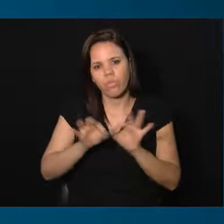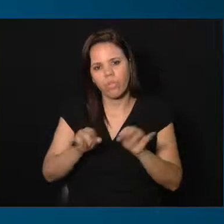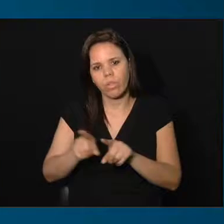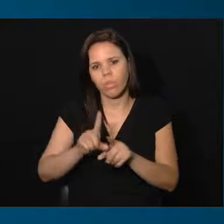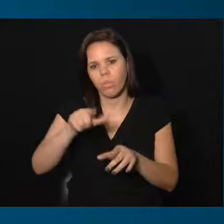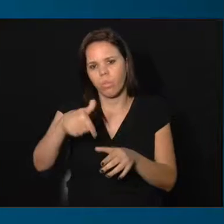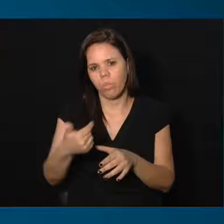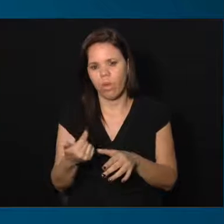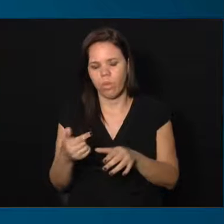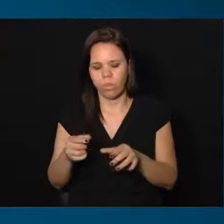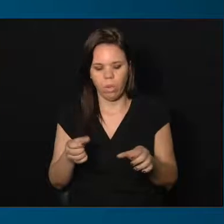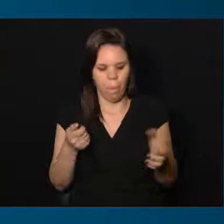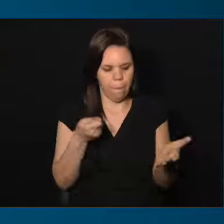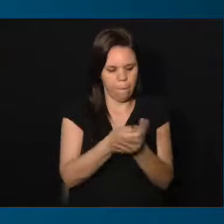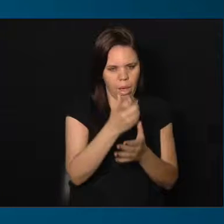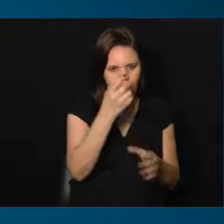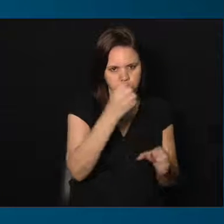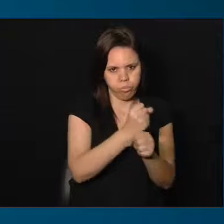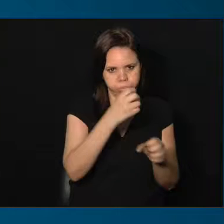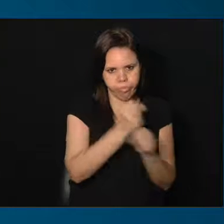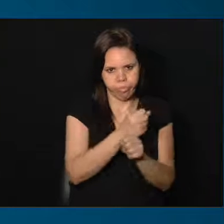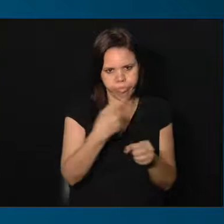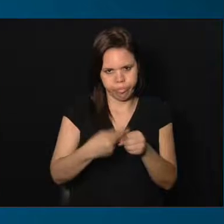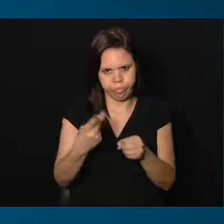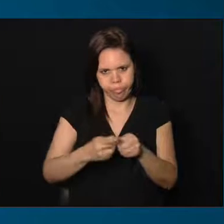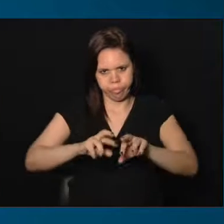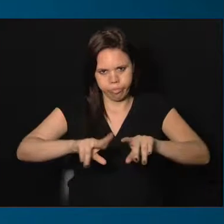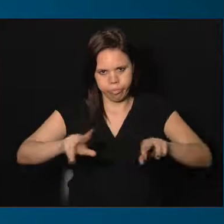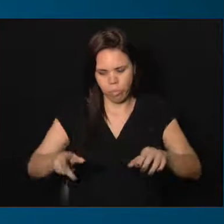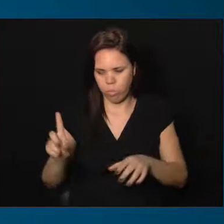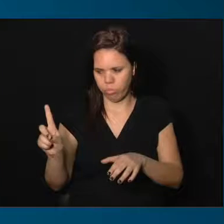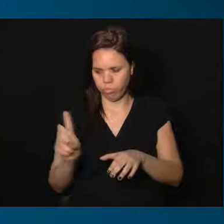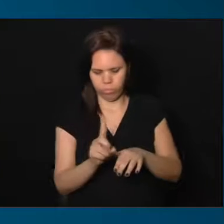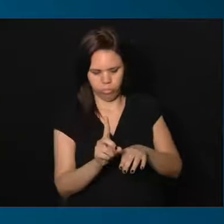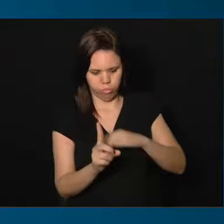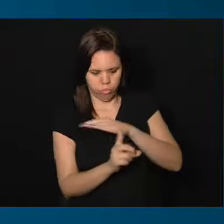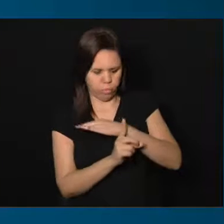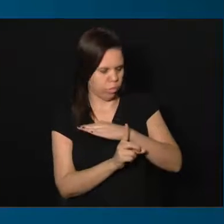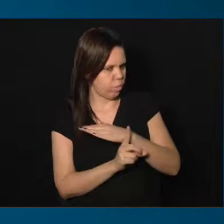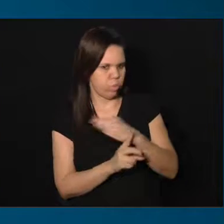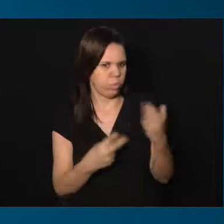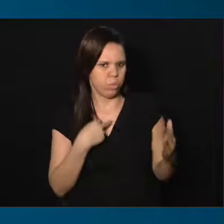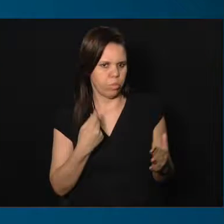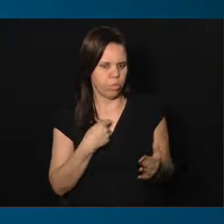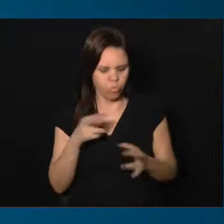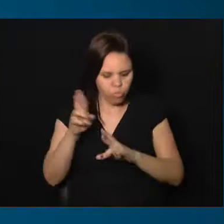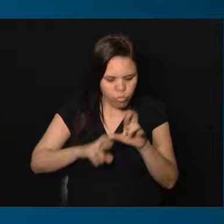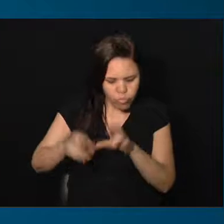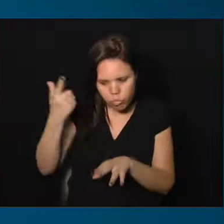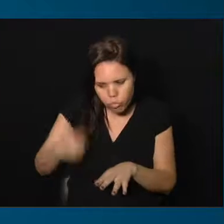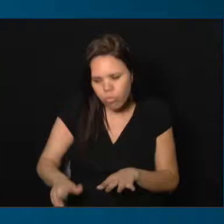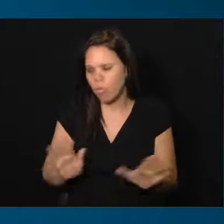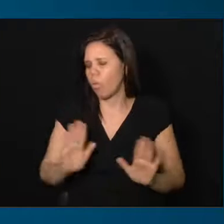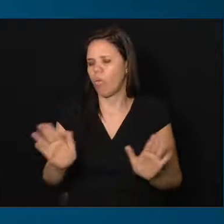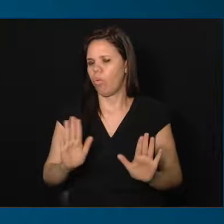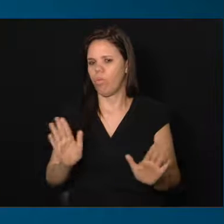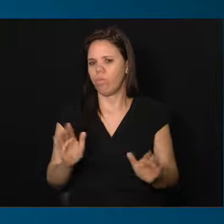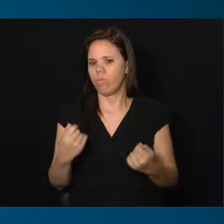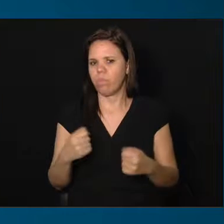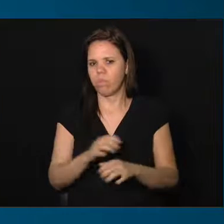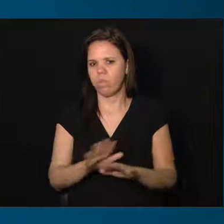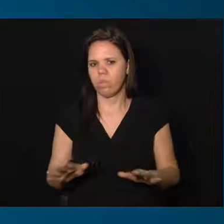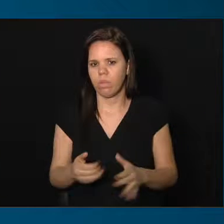após passar pelo caixa e pagar os seus produtos, o consumidor não poderá passar por uma nova conferência das